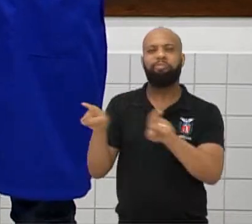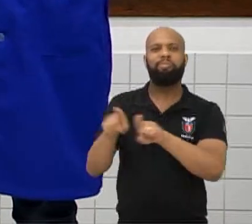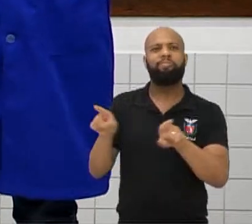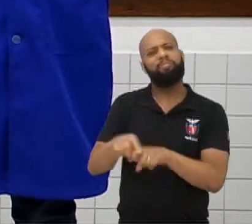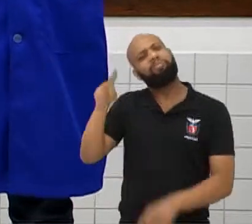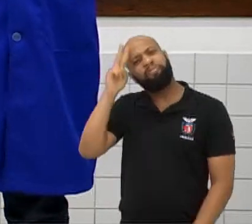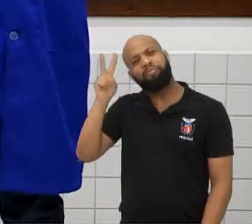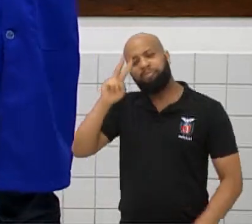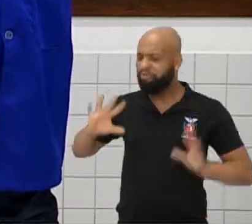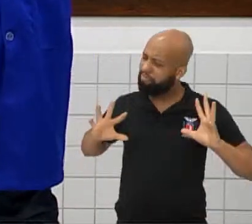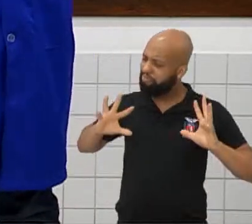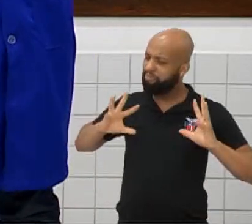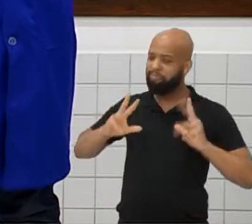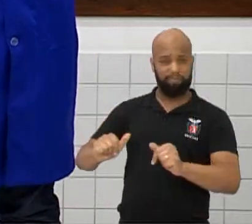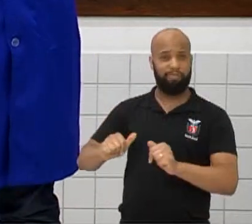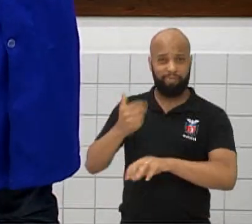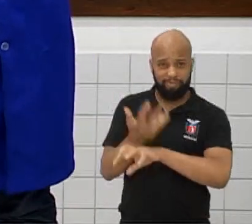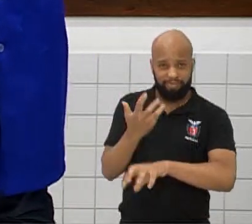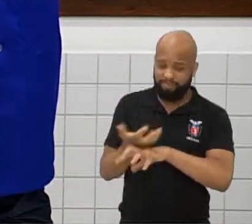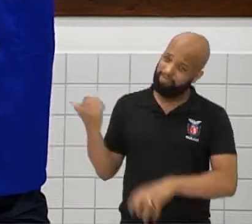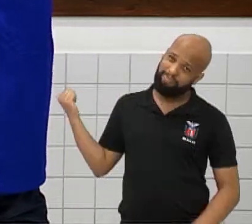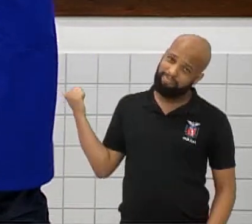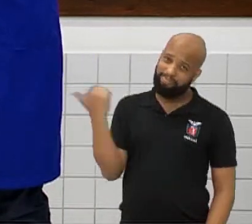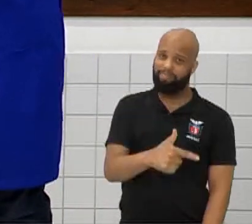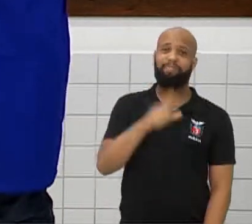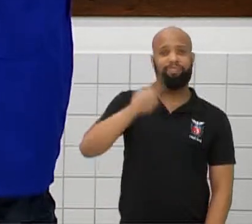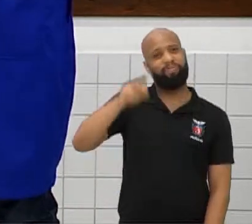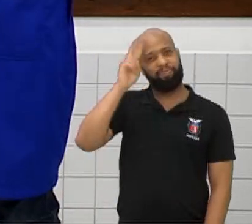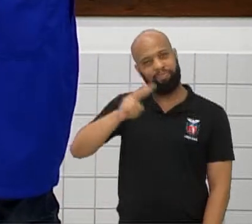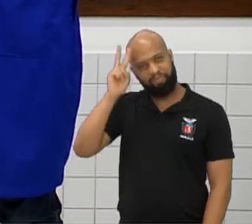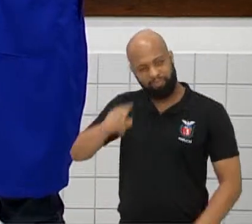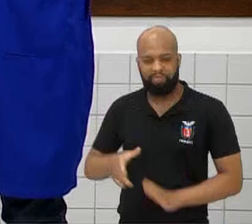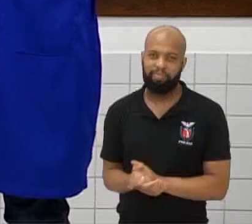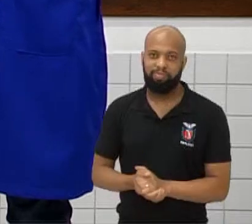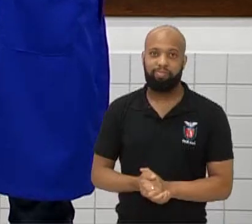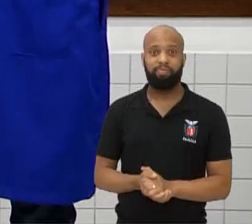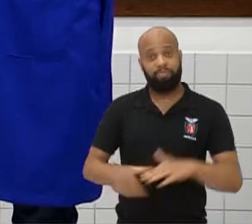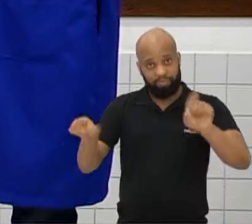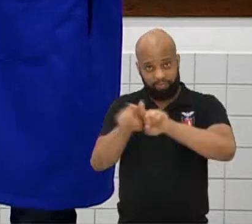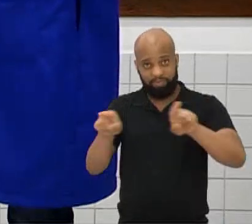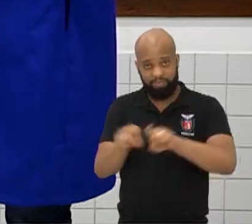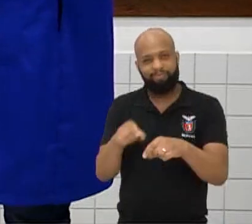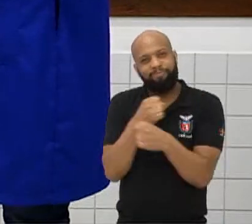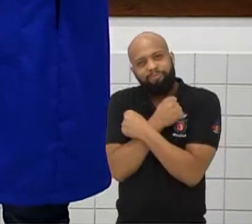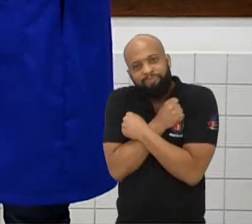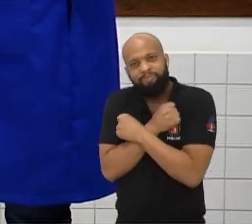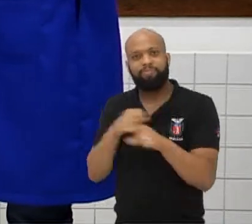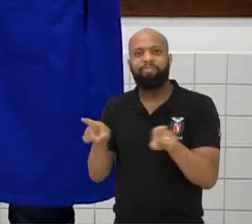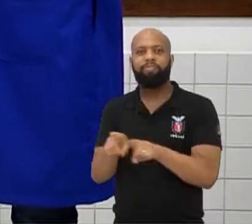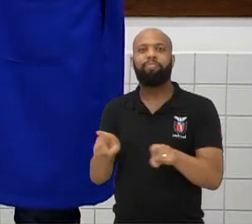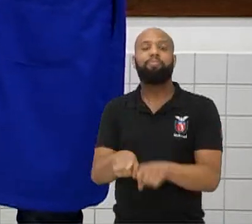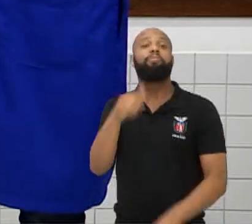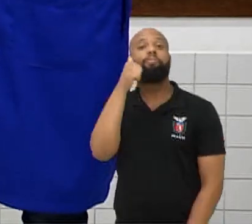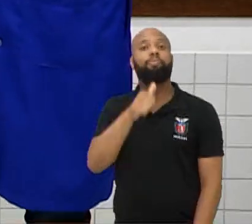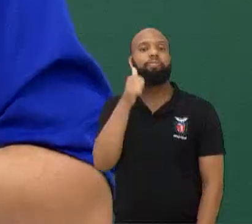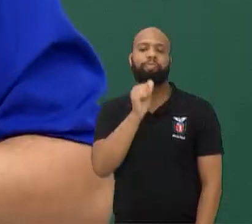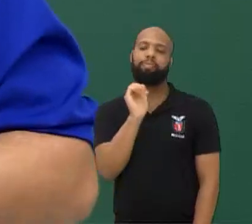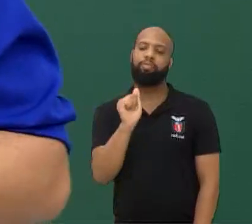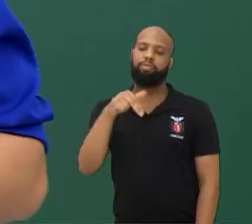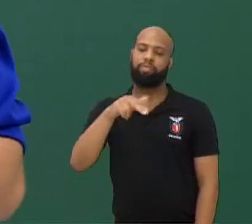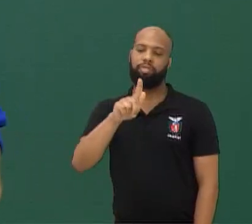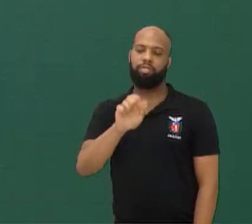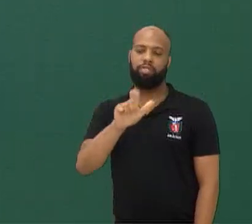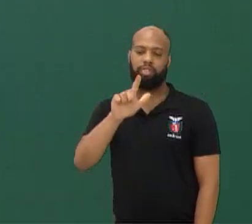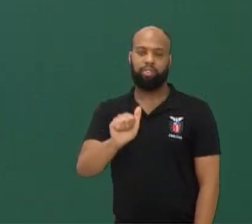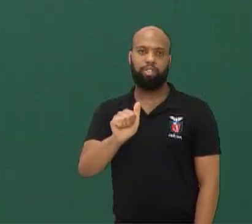melhor matéria que tem, não tem nada melhor do que história. Boa, Mateus. Ainda, um abraço para dona Ângela, que adora as aulas de